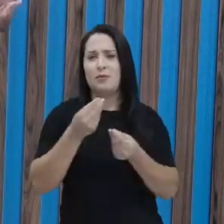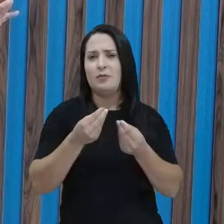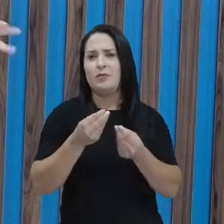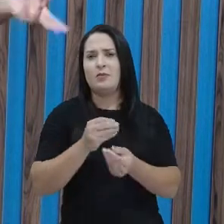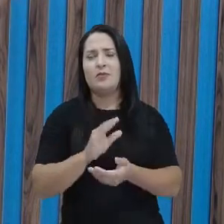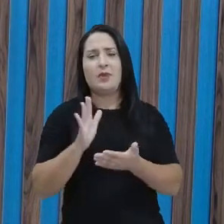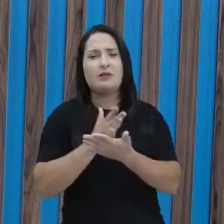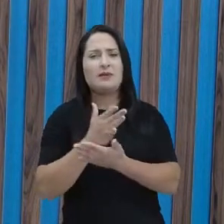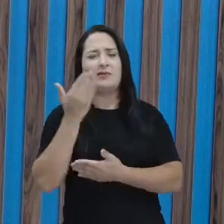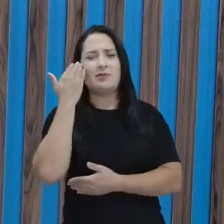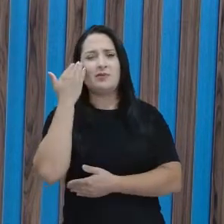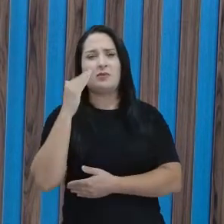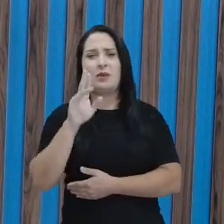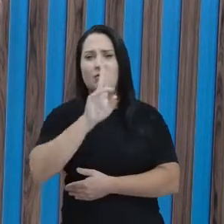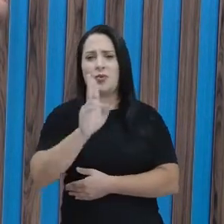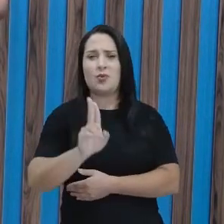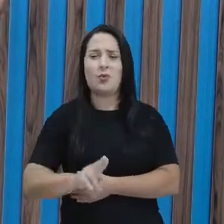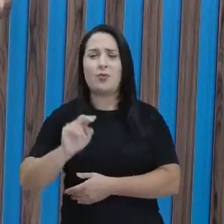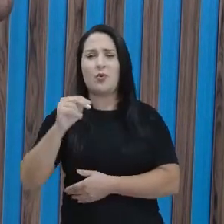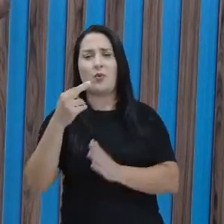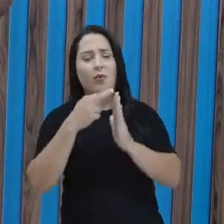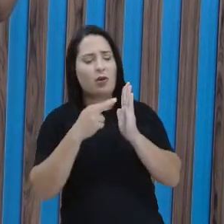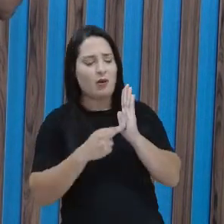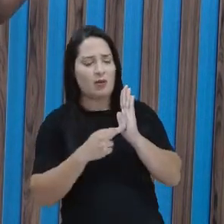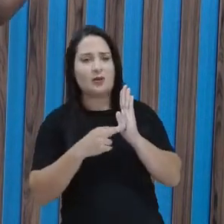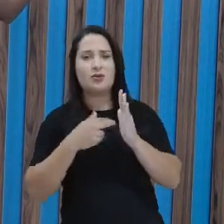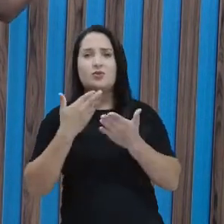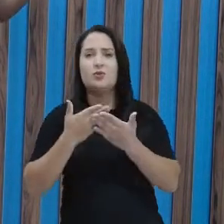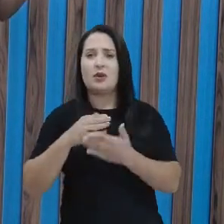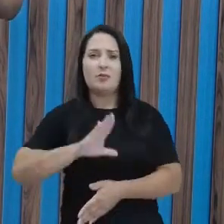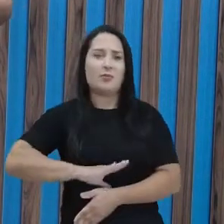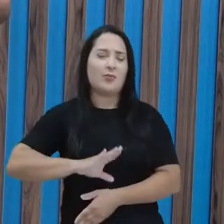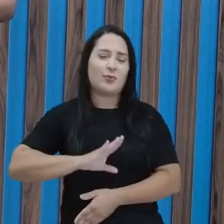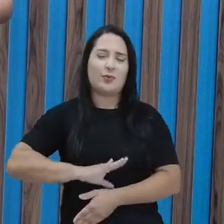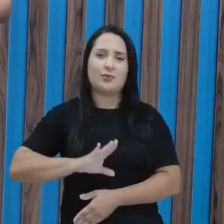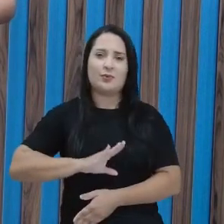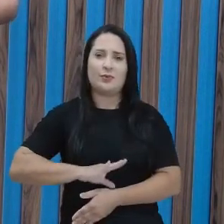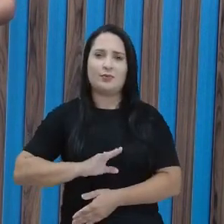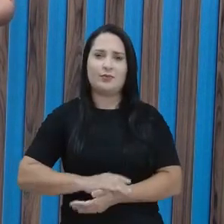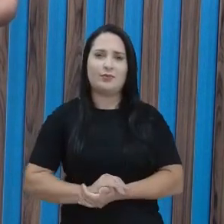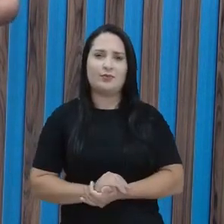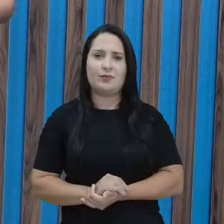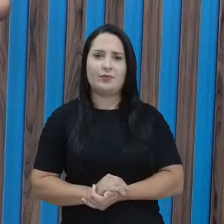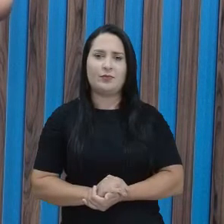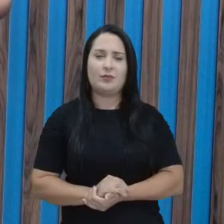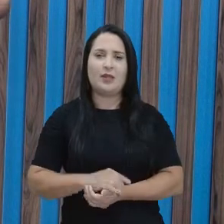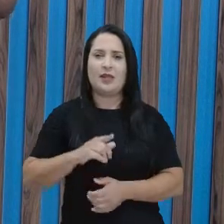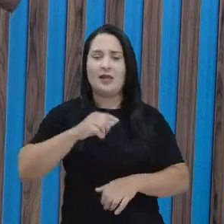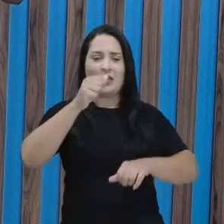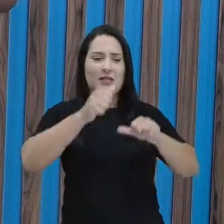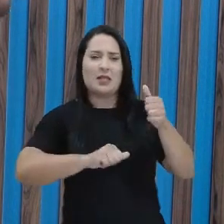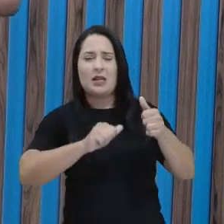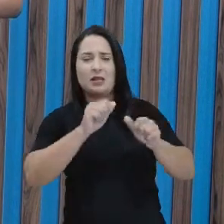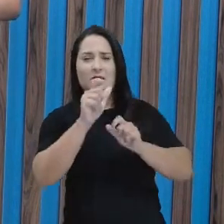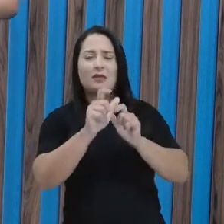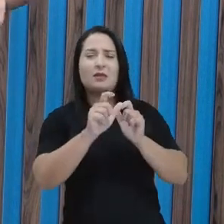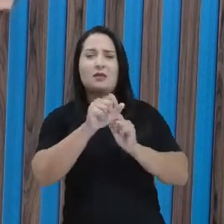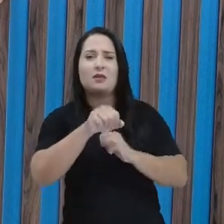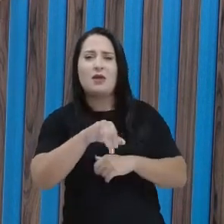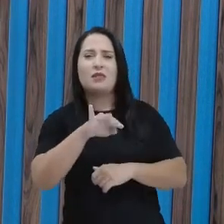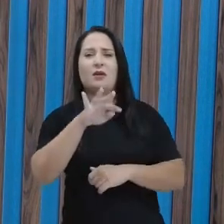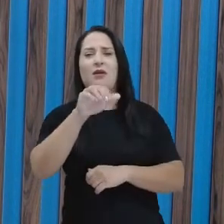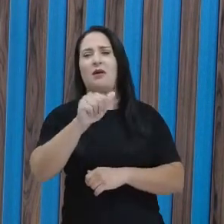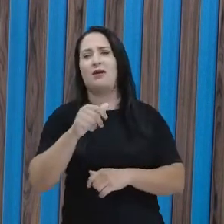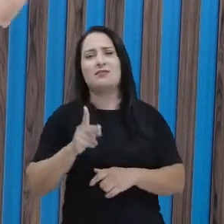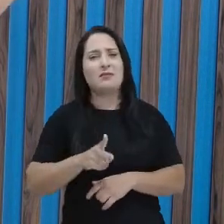saiba nomear, nem dar regras. Estudar português não é você saber fazer análise sintática o tempo inteiro. É